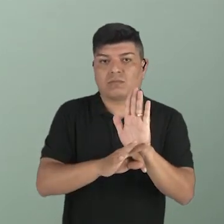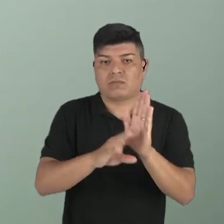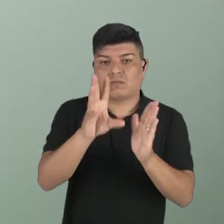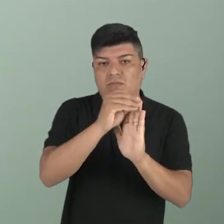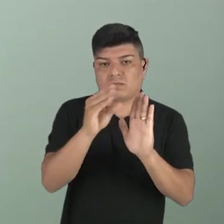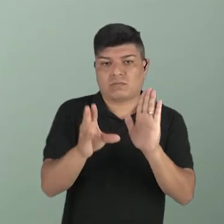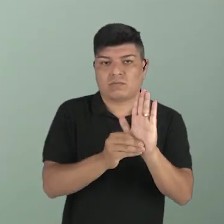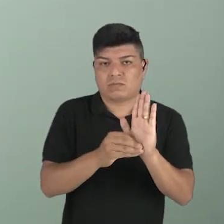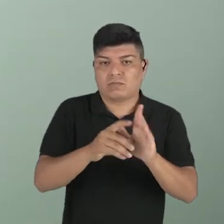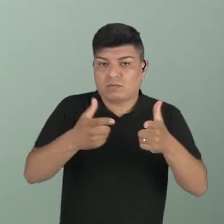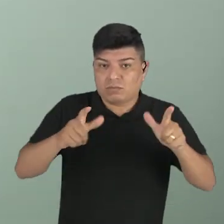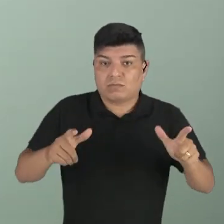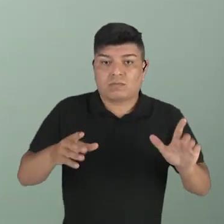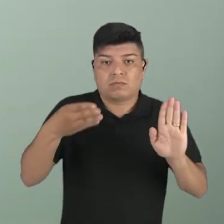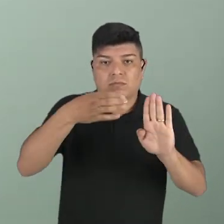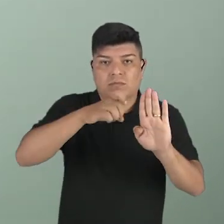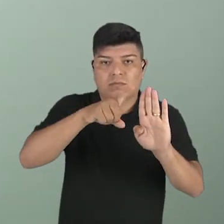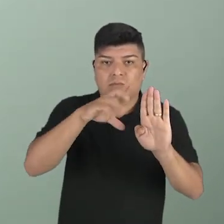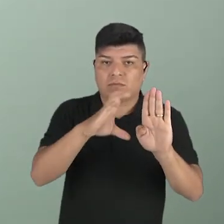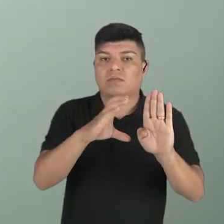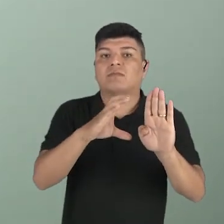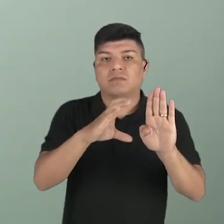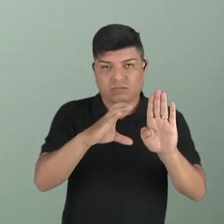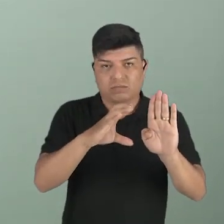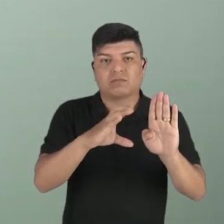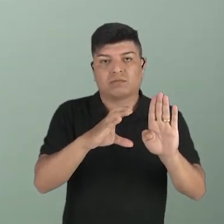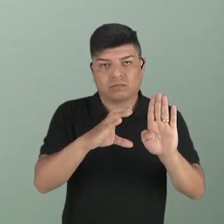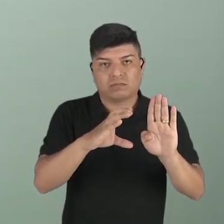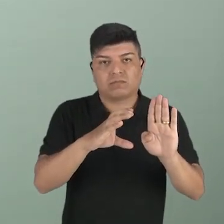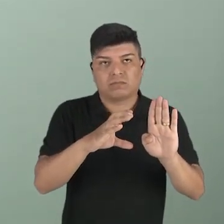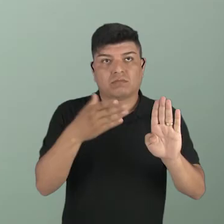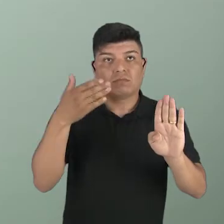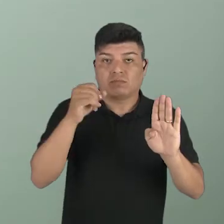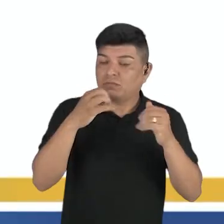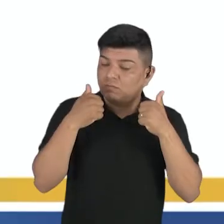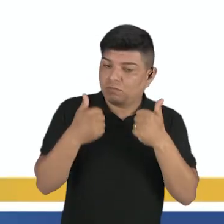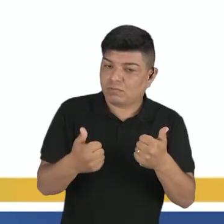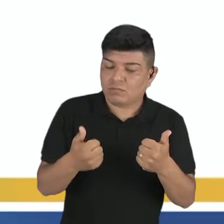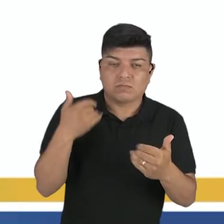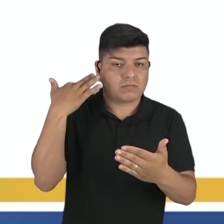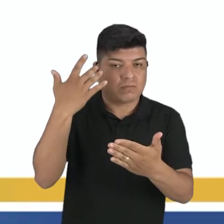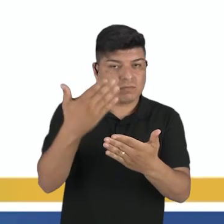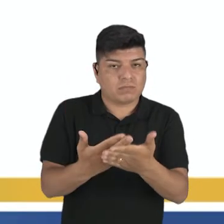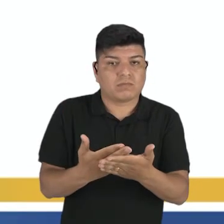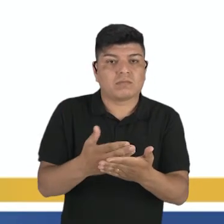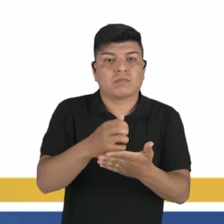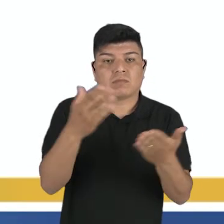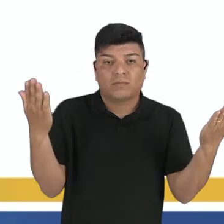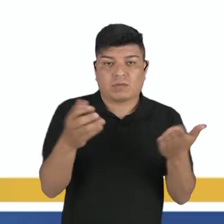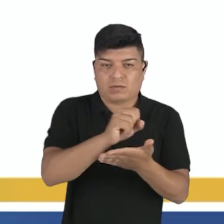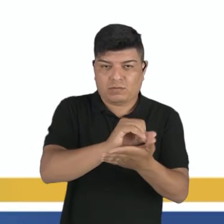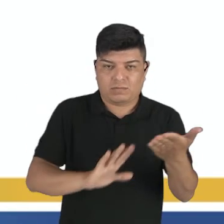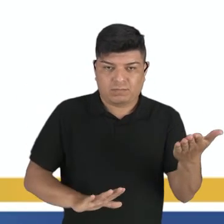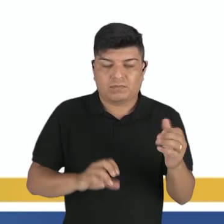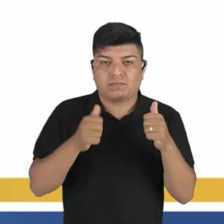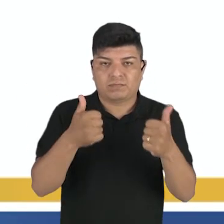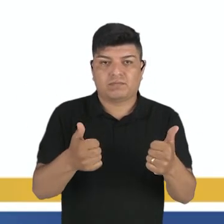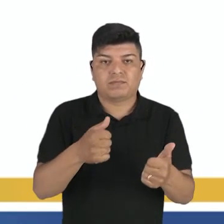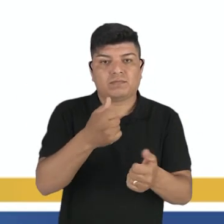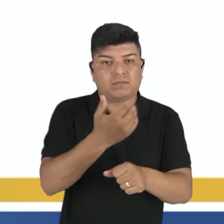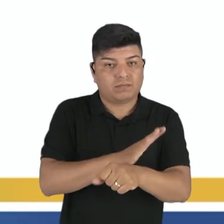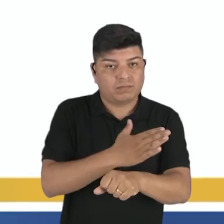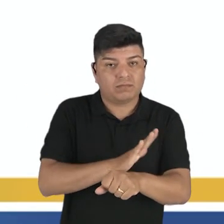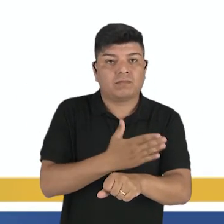com conteúdos mais amplos na plataforma Eduque, né? Então, se está tudo bem até aqui, a gente pode ir para a nossa parte da atividade.